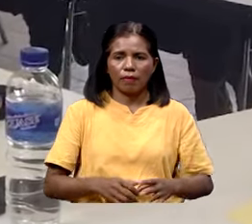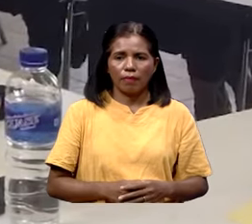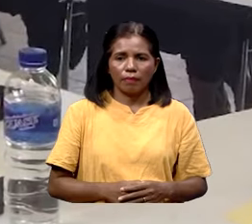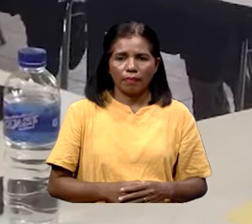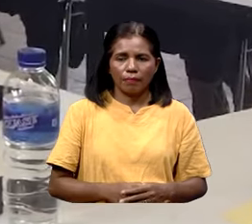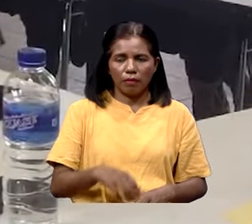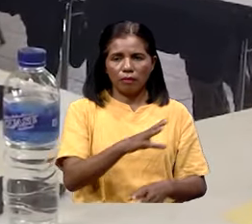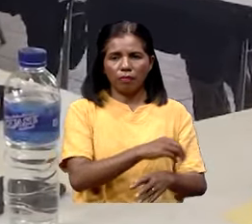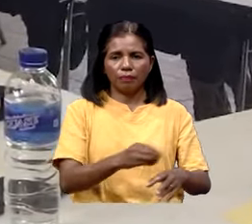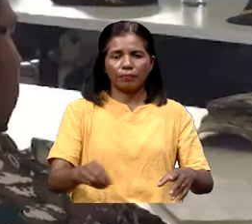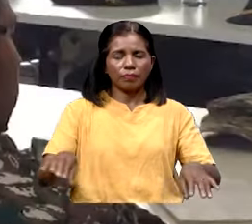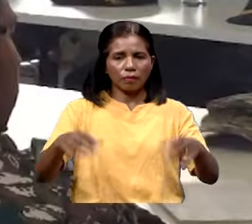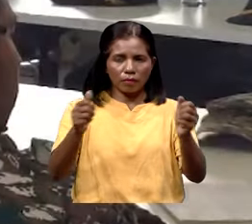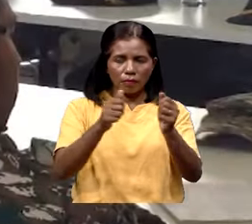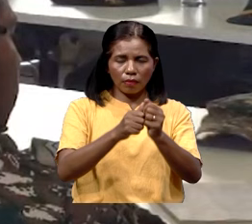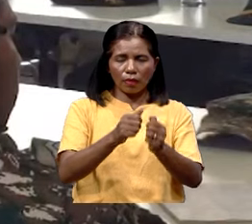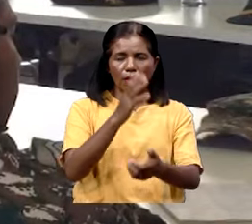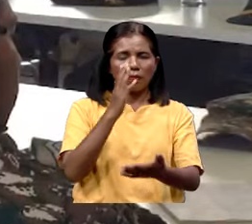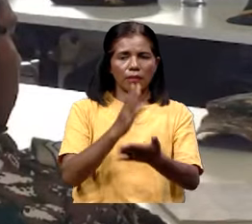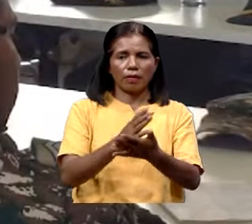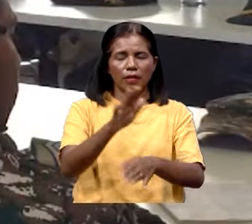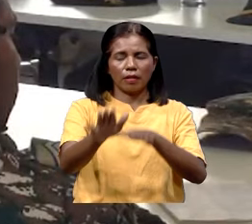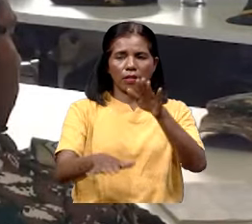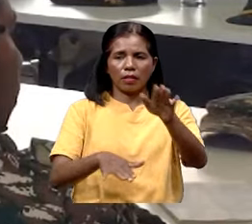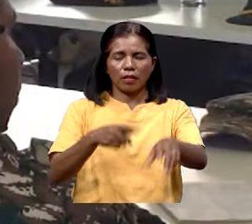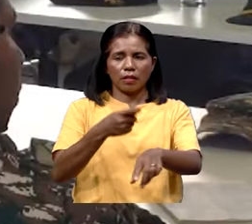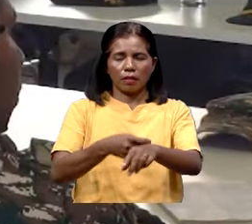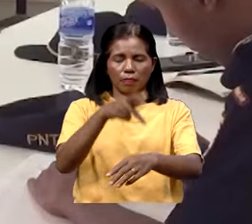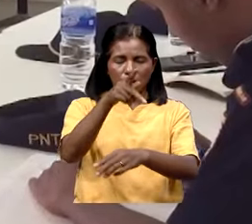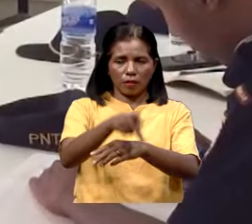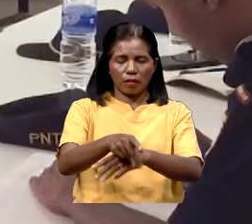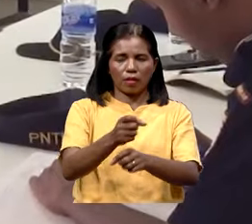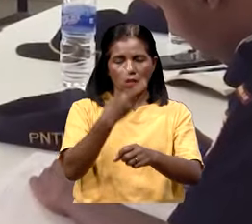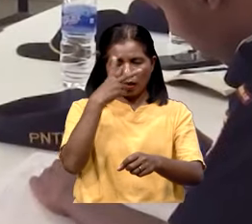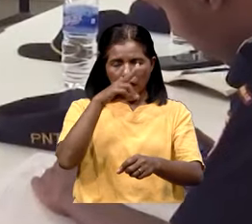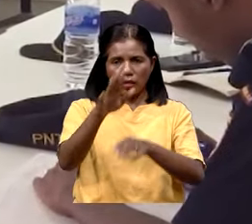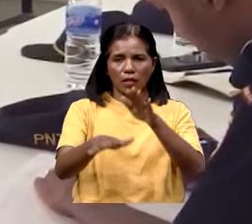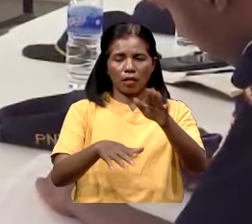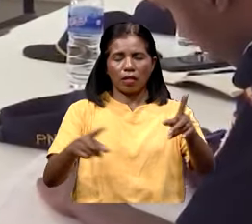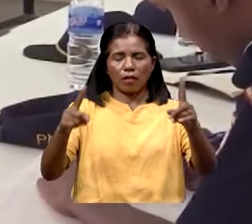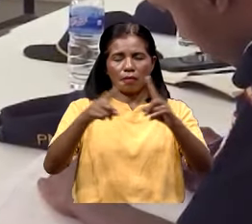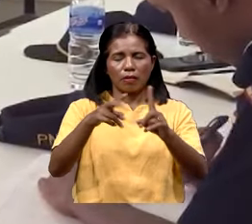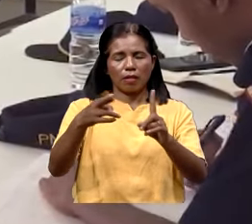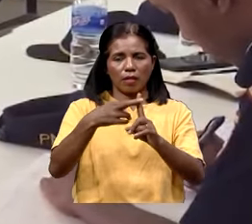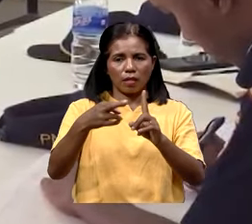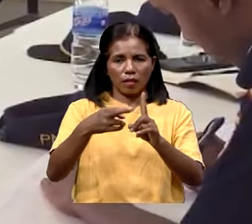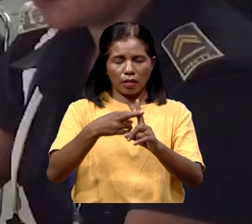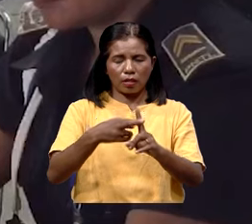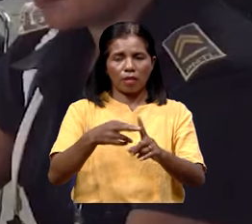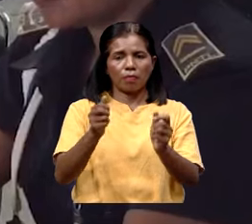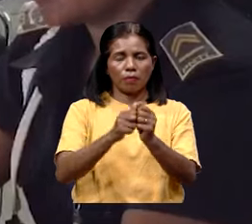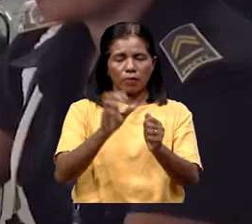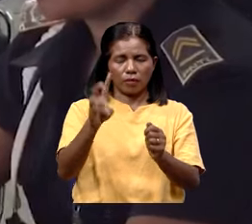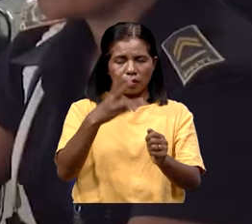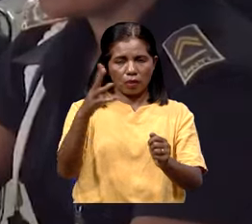Operasi konjunta ne sehi halo auto stop lau ain iha tempu kalan. No halo operasi konjunta bas semiteru sanul resenen. Nebe